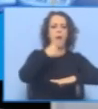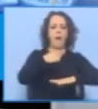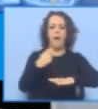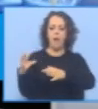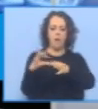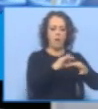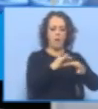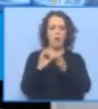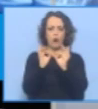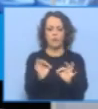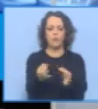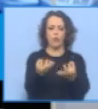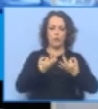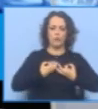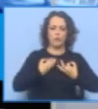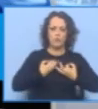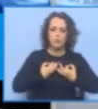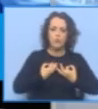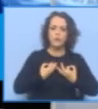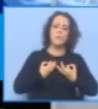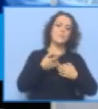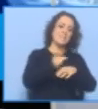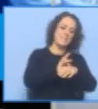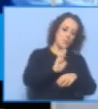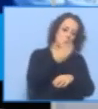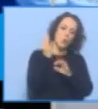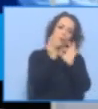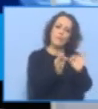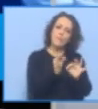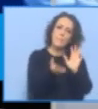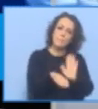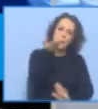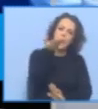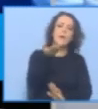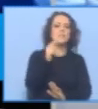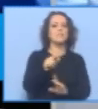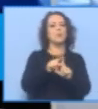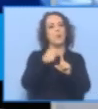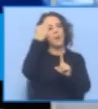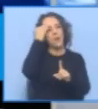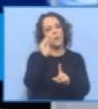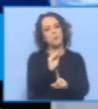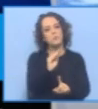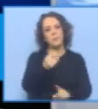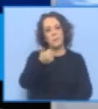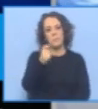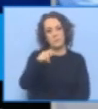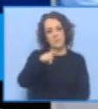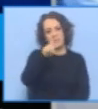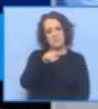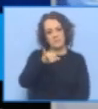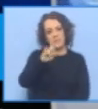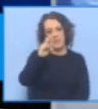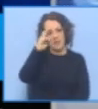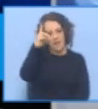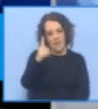outro, onde aquele que está mais frágil é o que tem mais atenção. Portanto, estes conselhos de Ben Sirá não são para